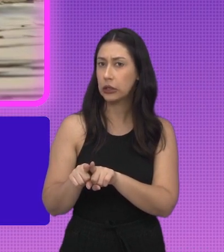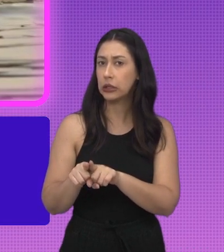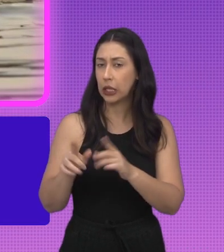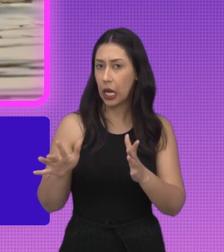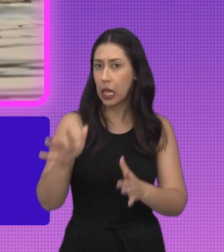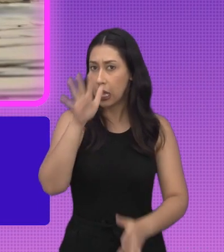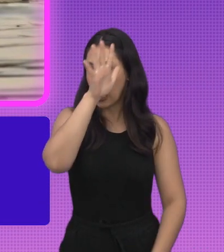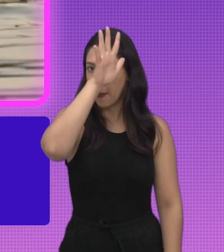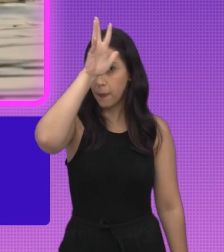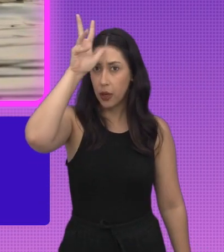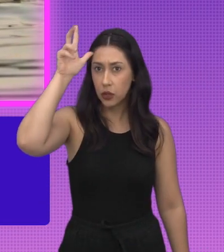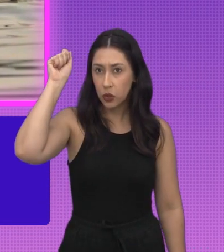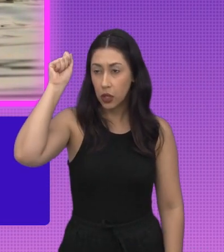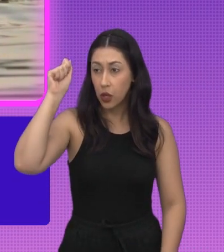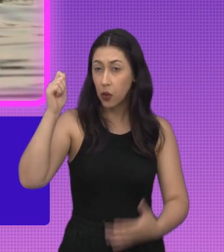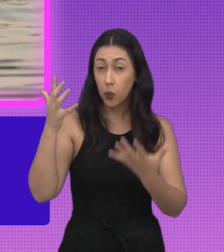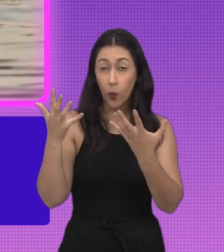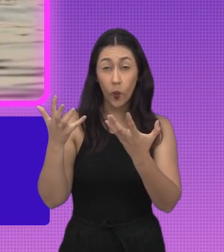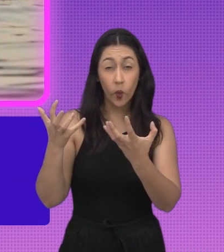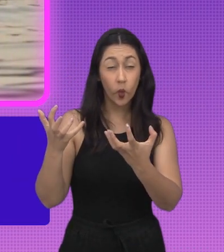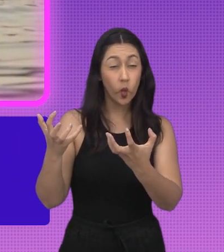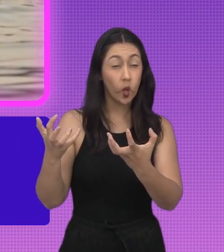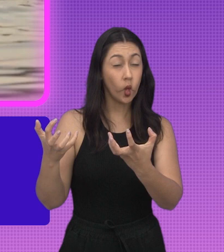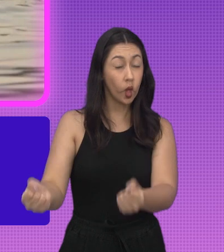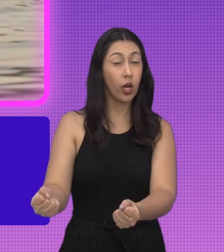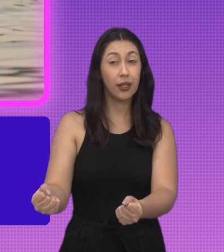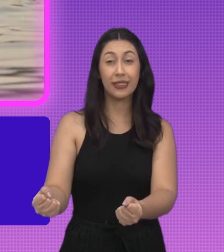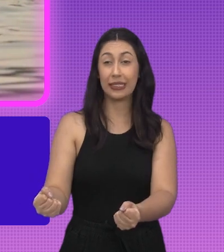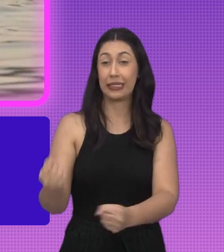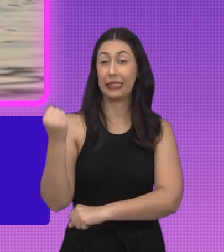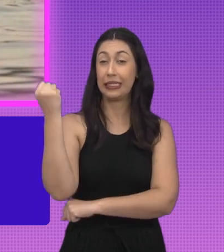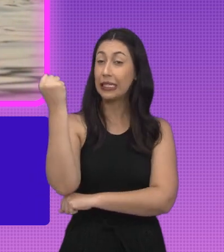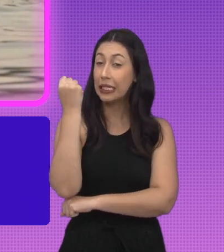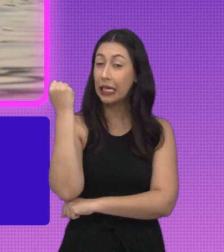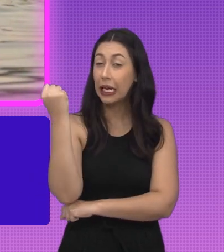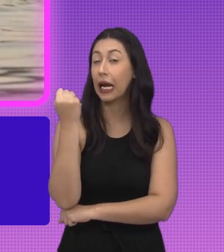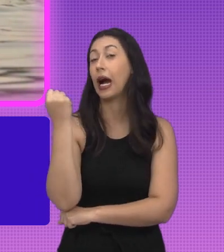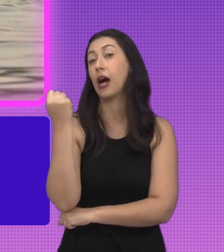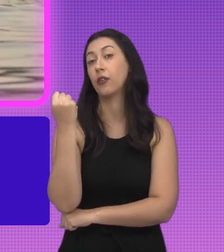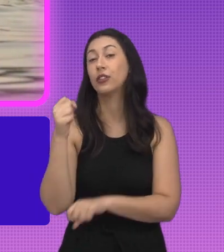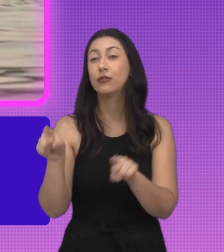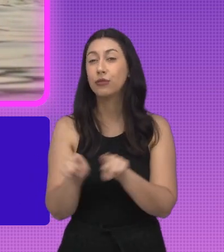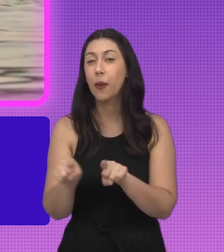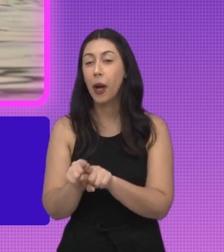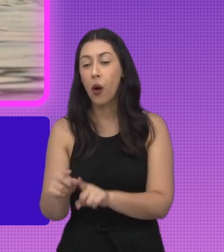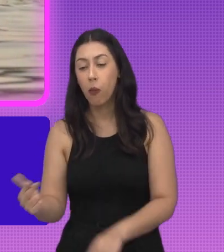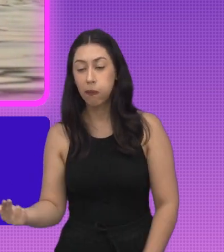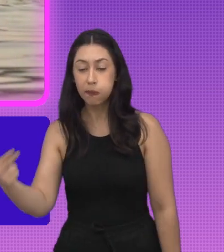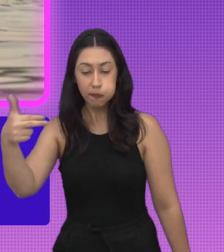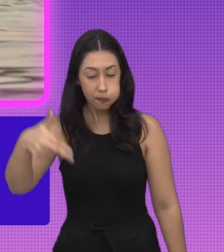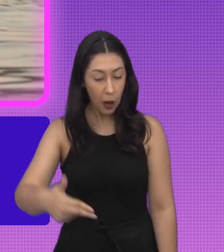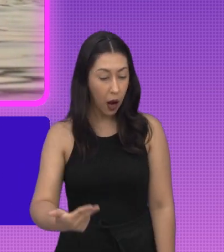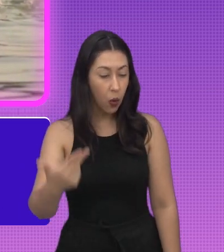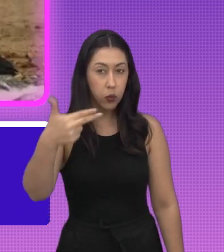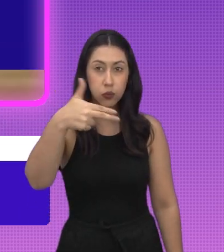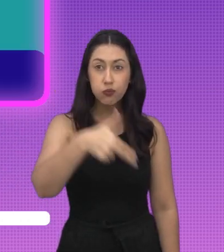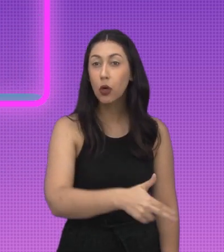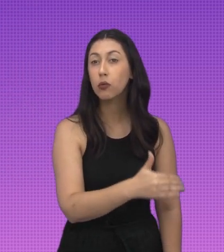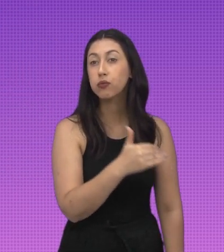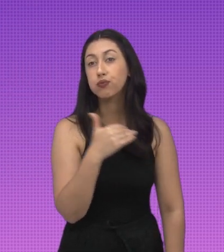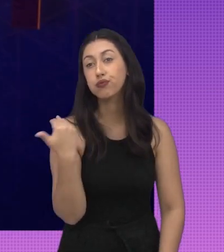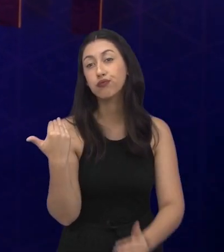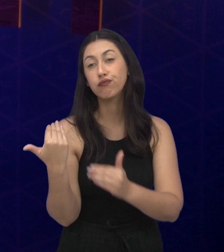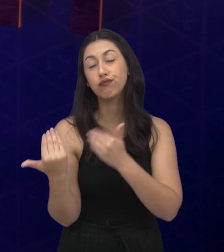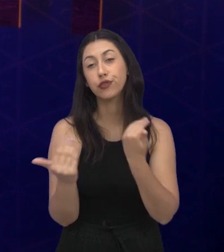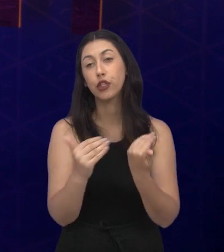na Amazônia, né? Que teve uma seca super agressiva na Amazônia. Vários botos foram